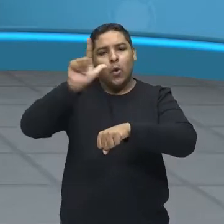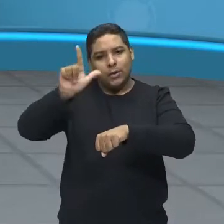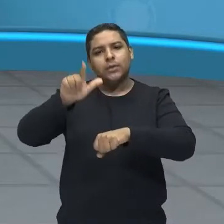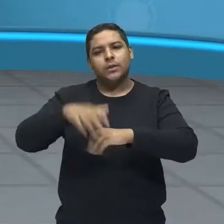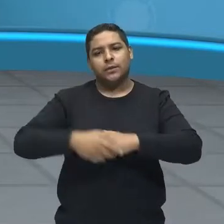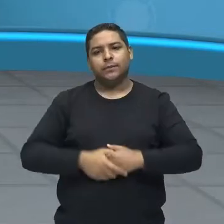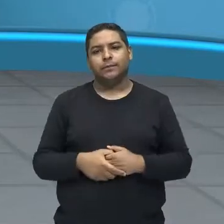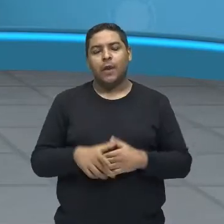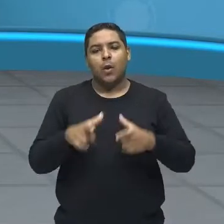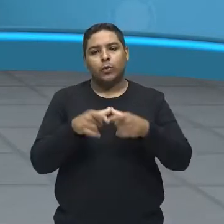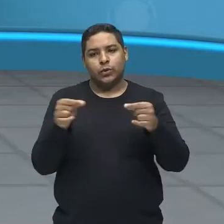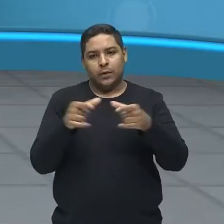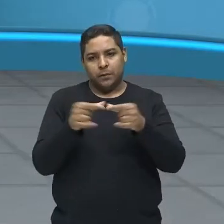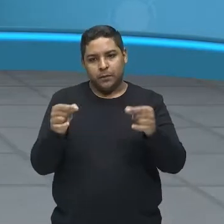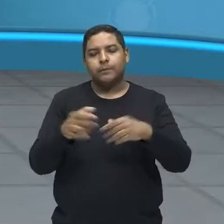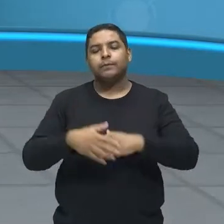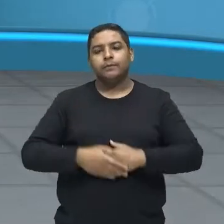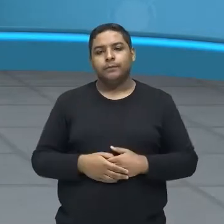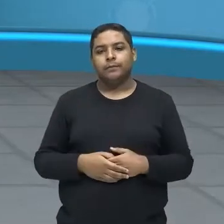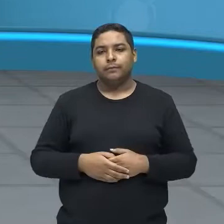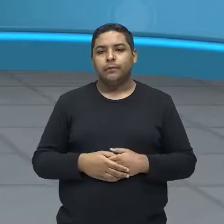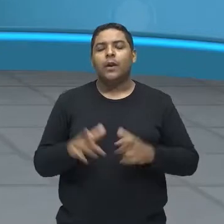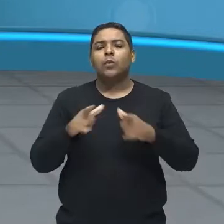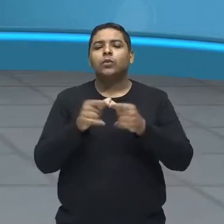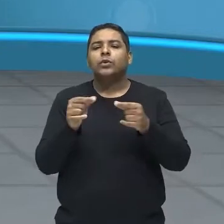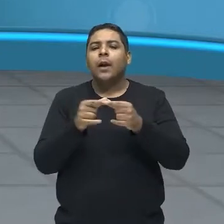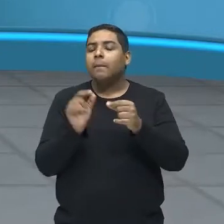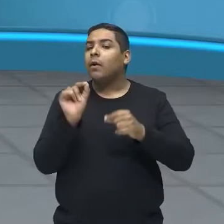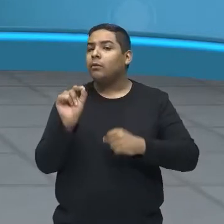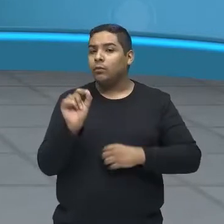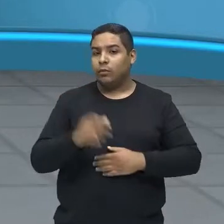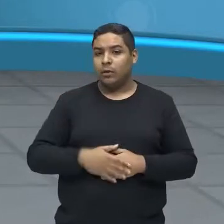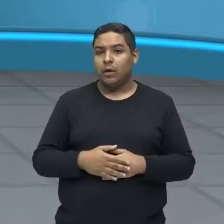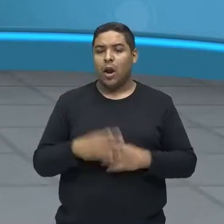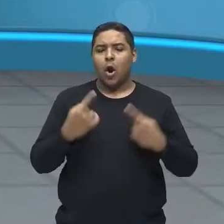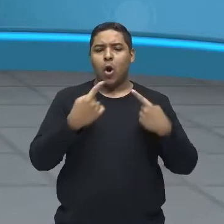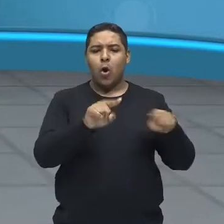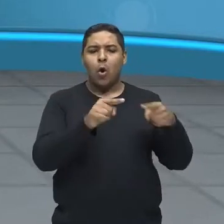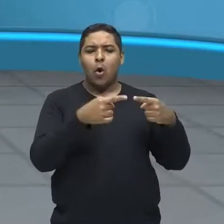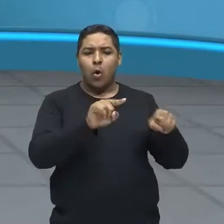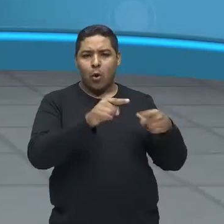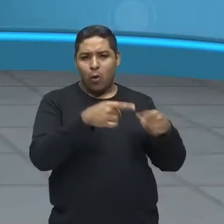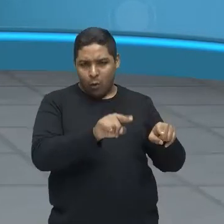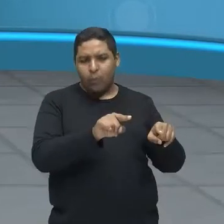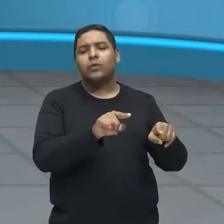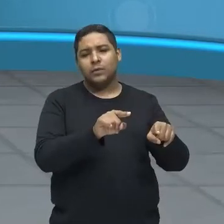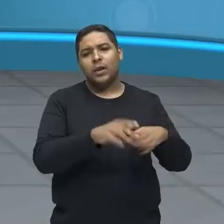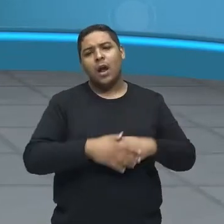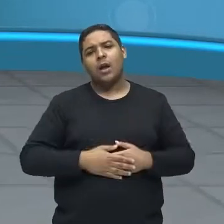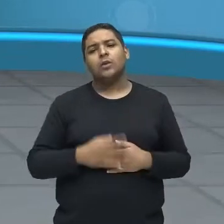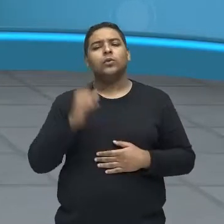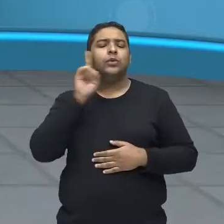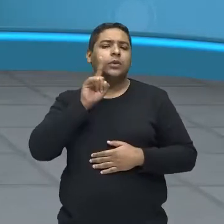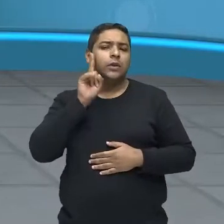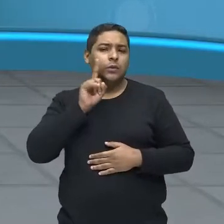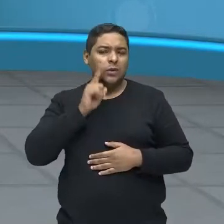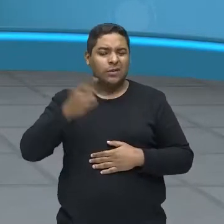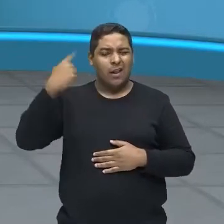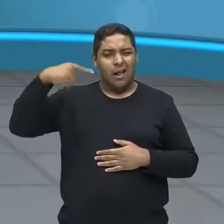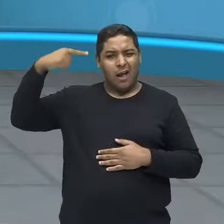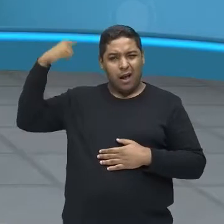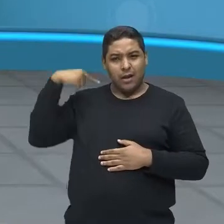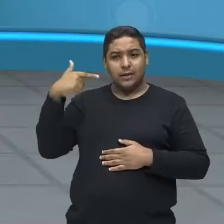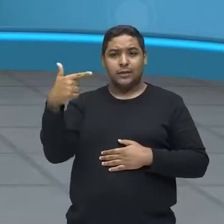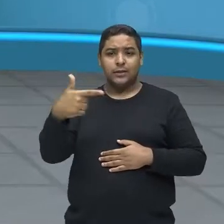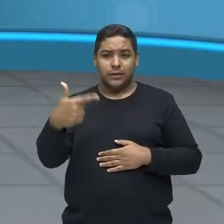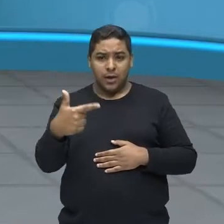o Japão, né? O Japão é que ele estava ali contra os Estados Unidos na época da Segunda Guerra Mundial. Após a